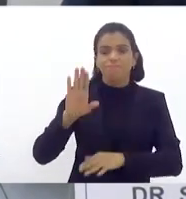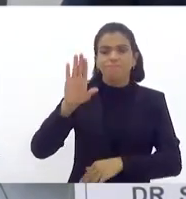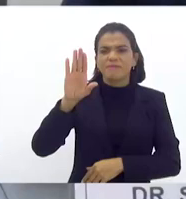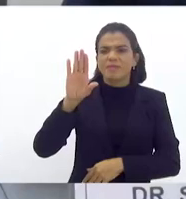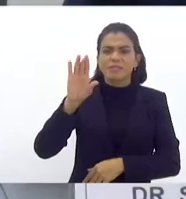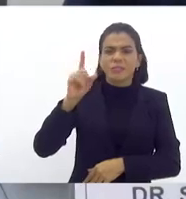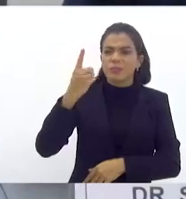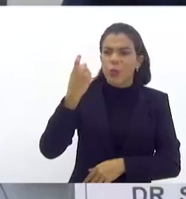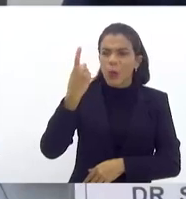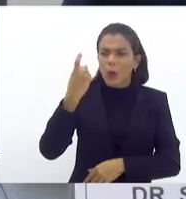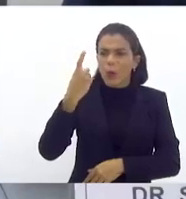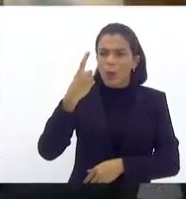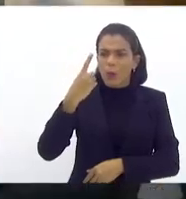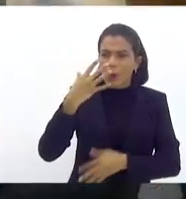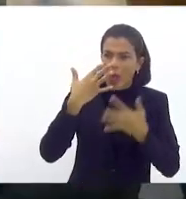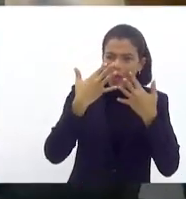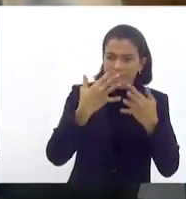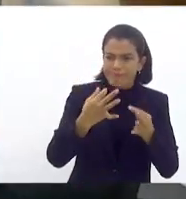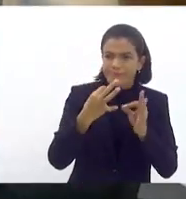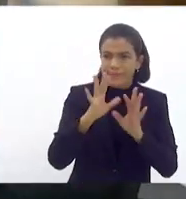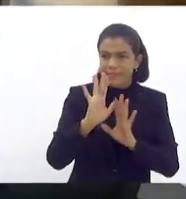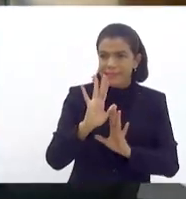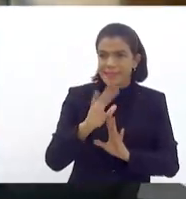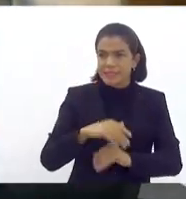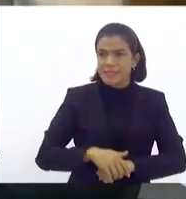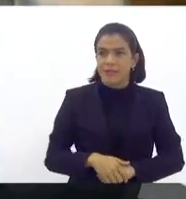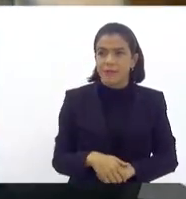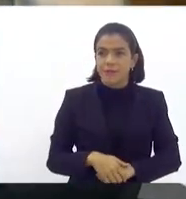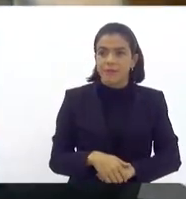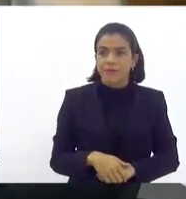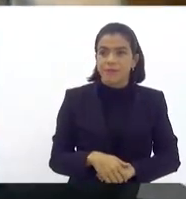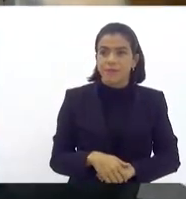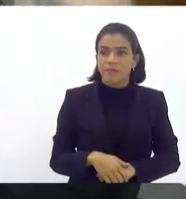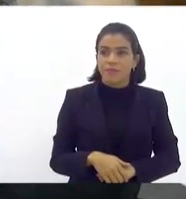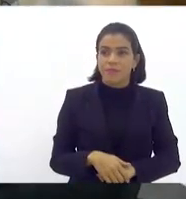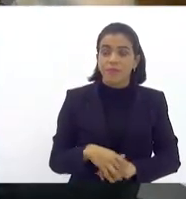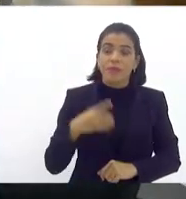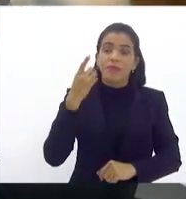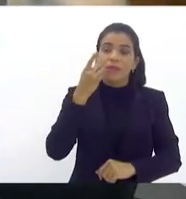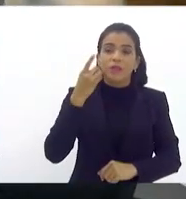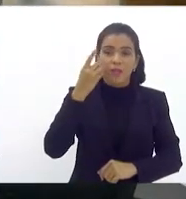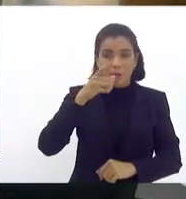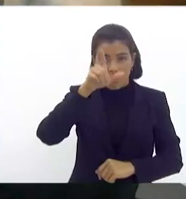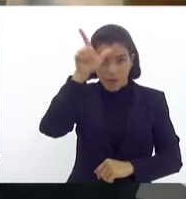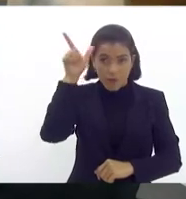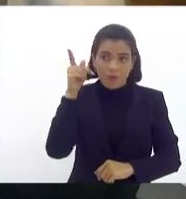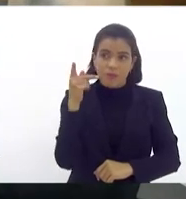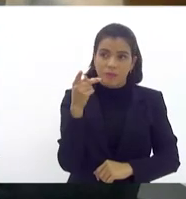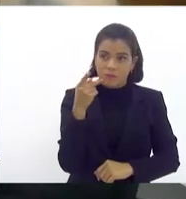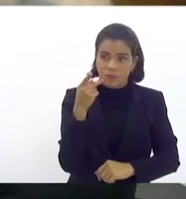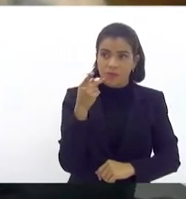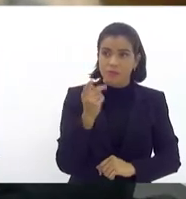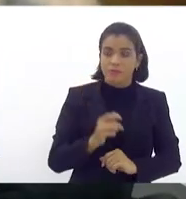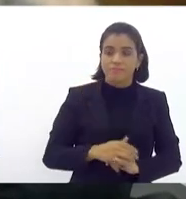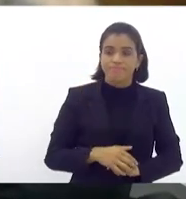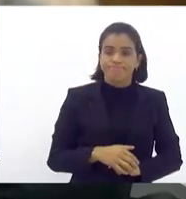uma observação a posteriori. Vai discutir, deputado Luiz Paulo e deputado Ming. Deputado Luiz Paulo, por favor. Olha só, deputado